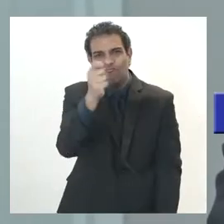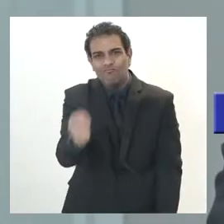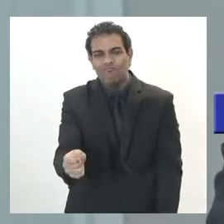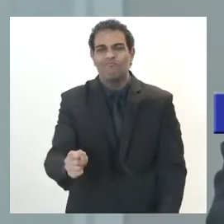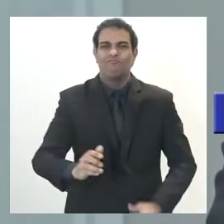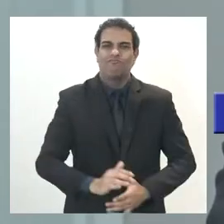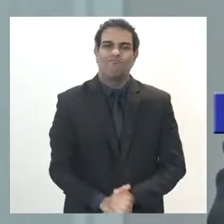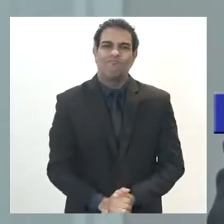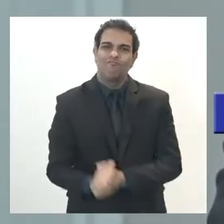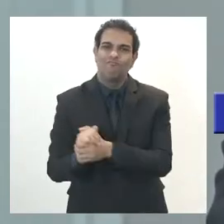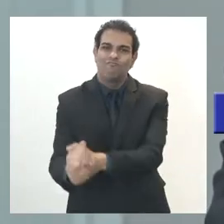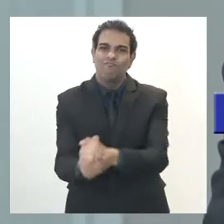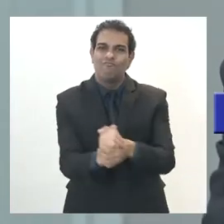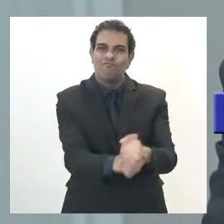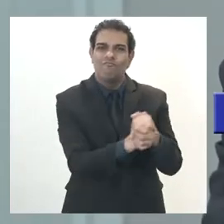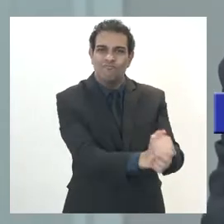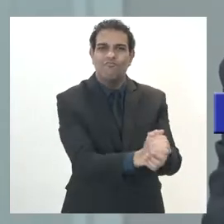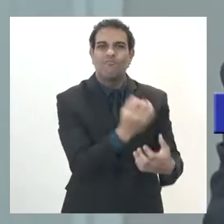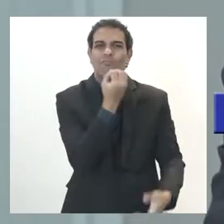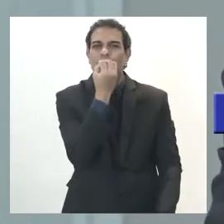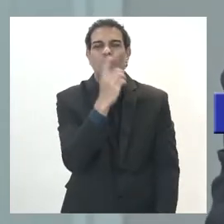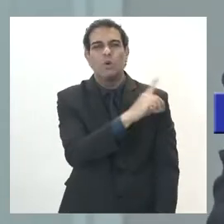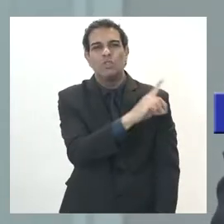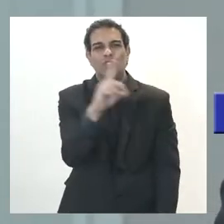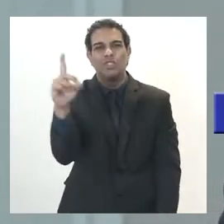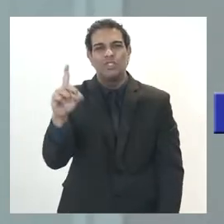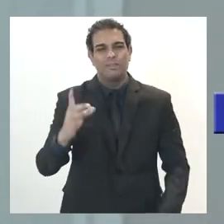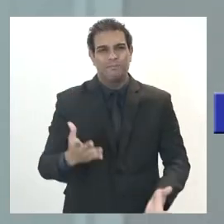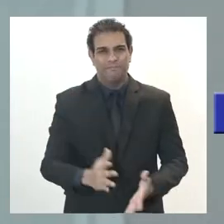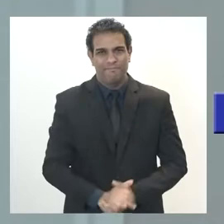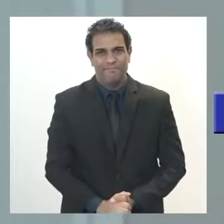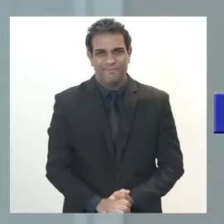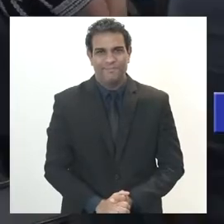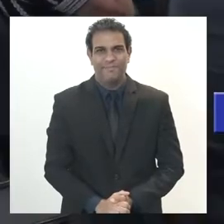te peço me dando um bom dia a todos